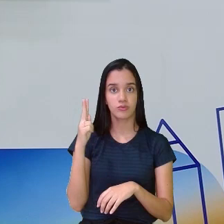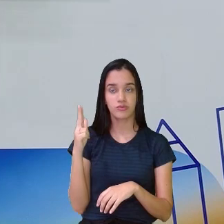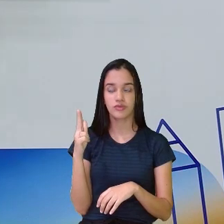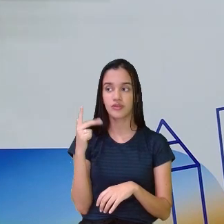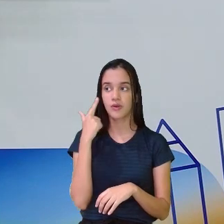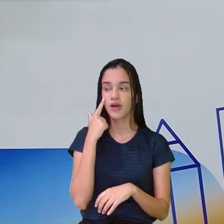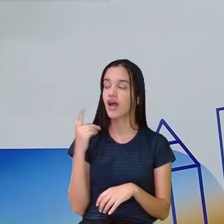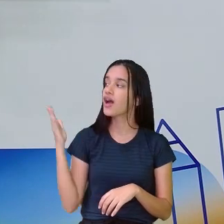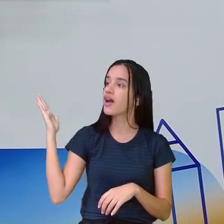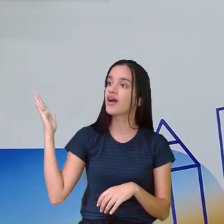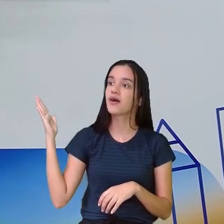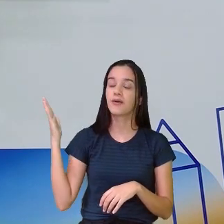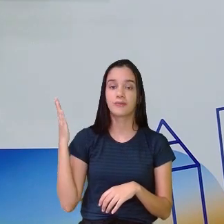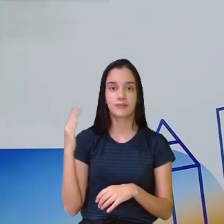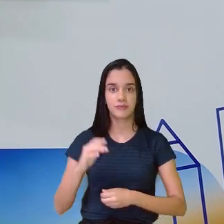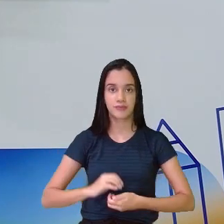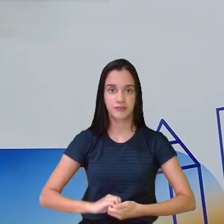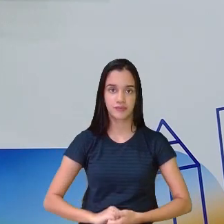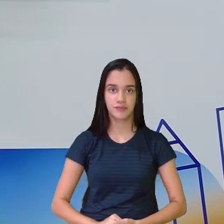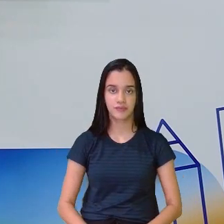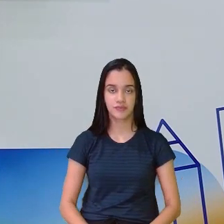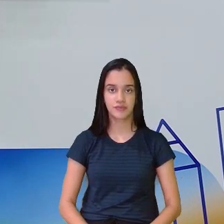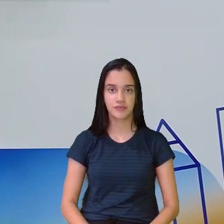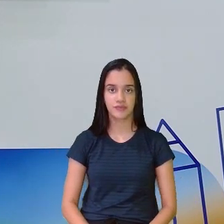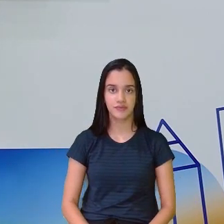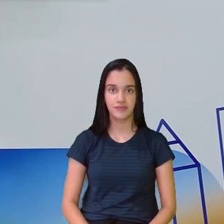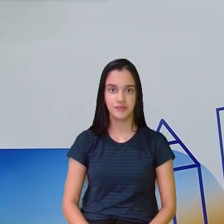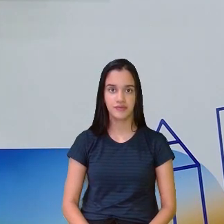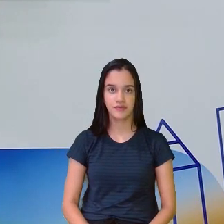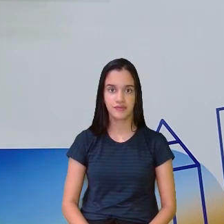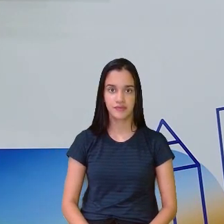grama. Então, vem aqui, ó, fazendo esse corte, tá bom?